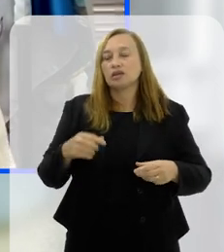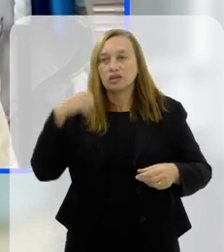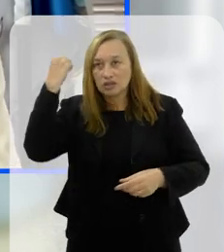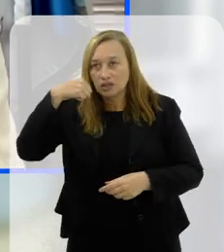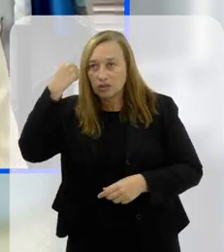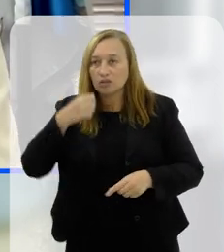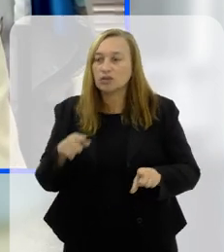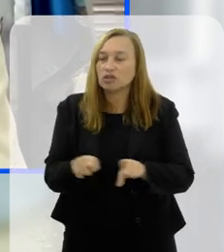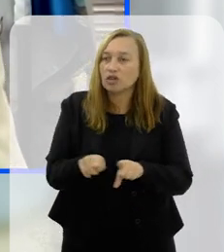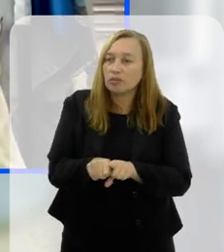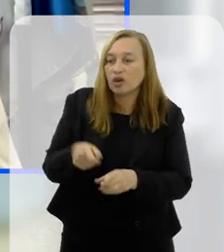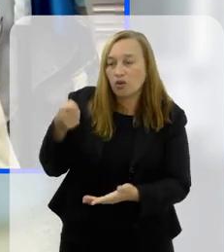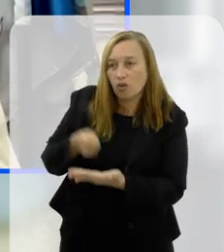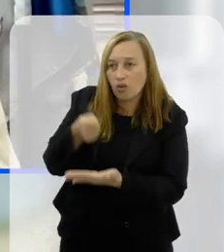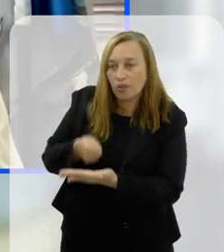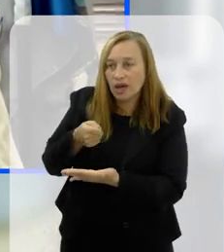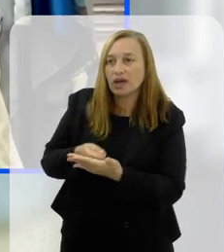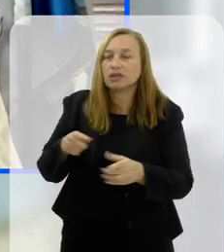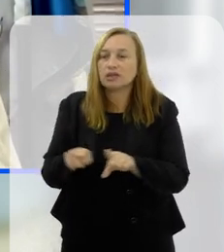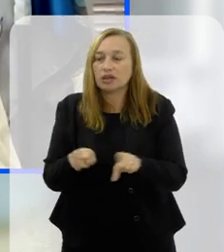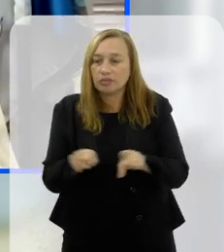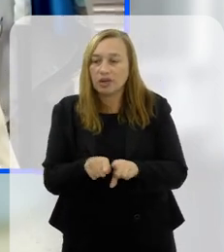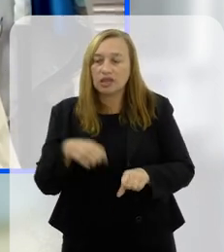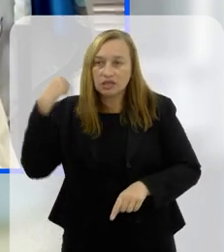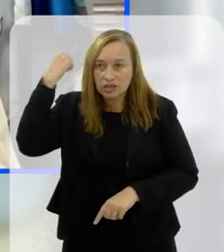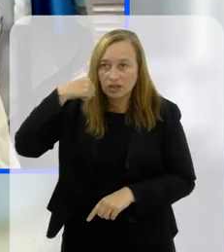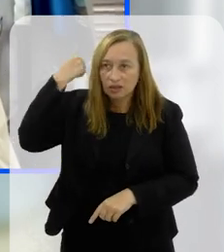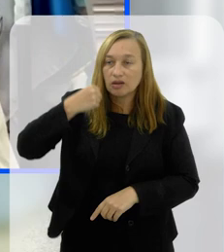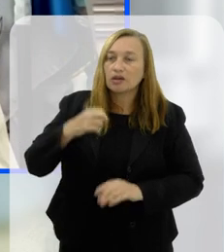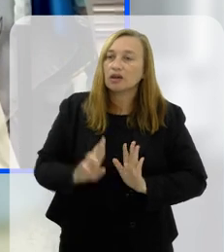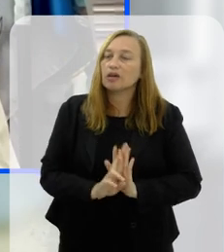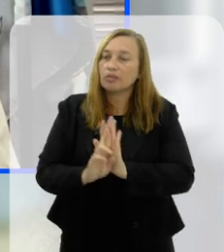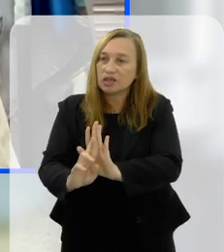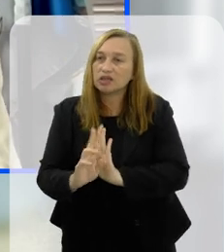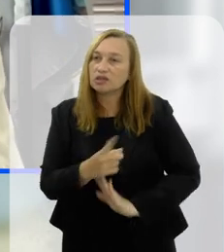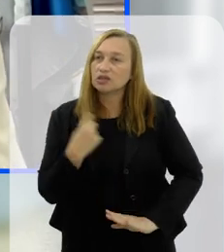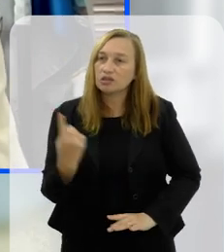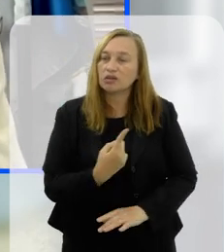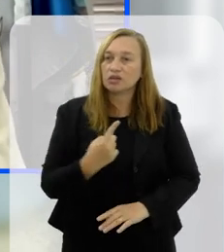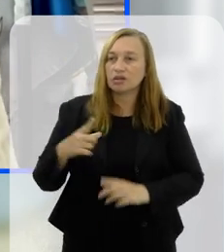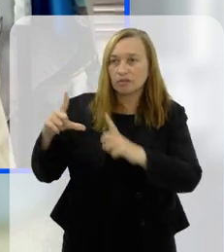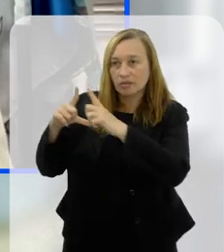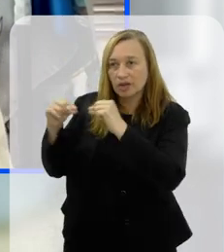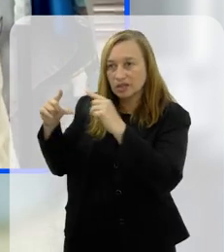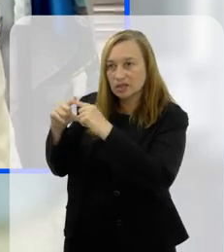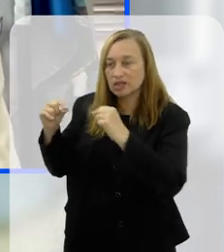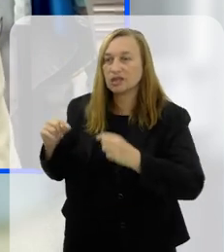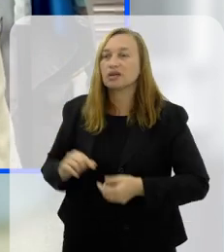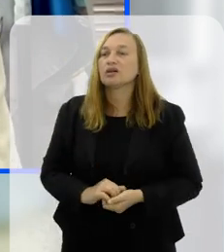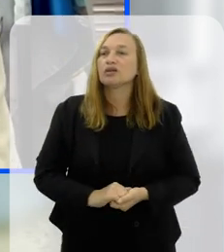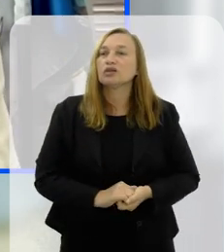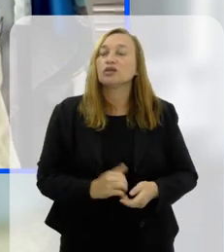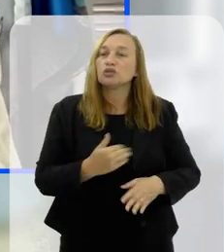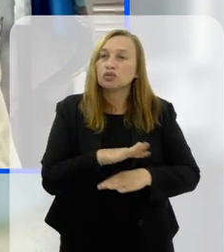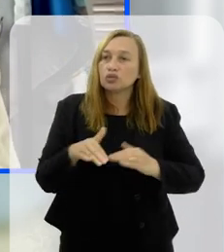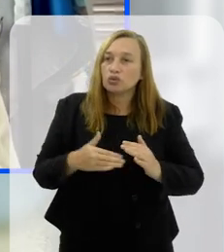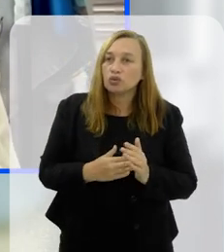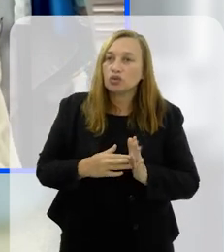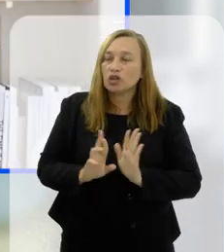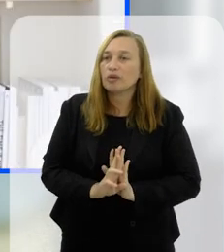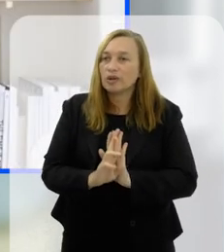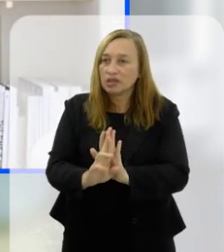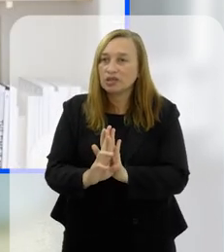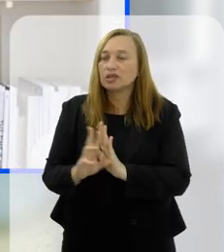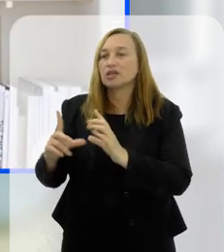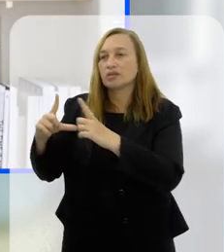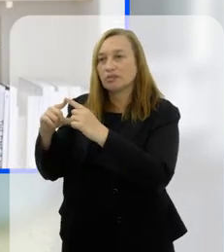senadores também que temos que cobrar isso o nosso senador por isso que eles estão lá representando a gente em Brasília tá